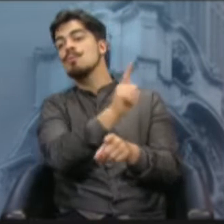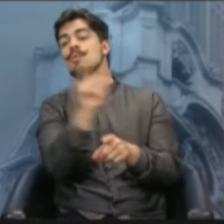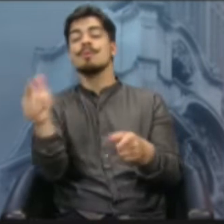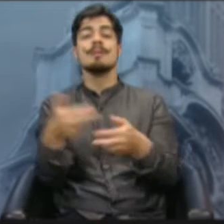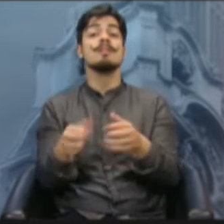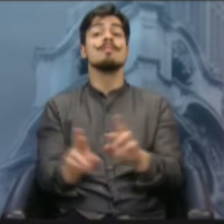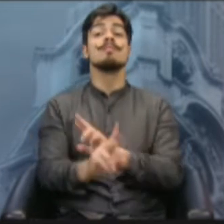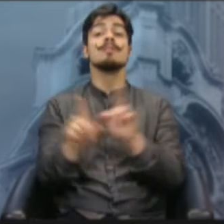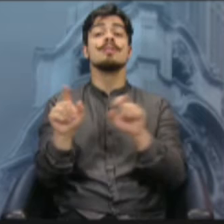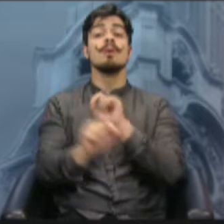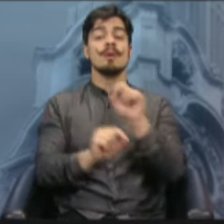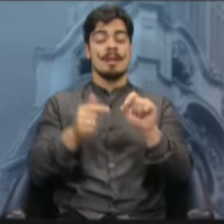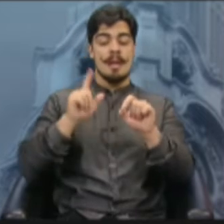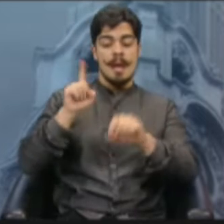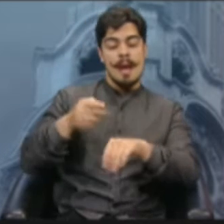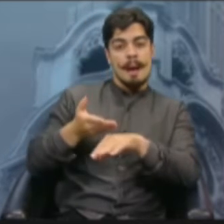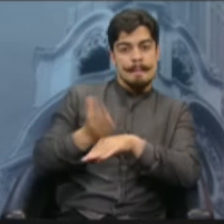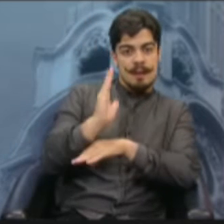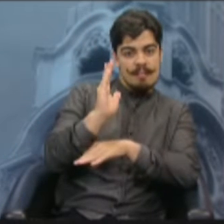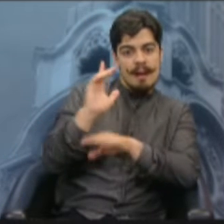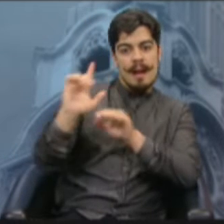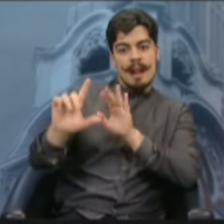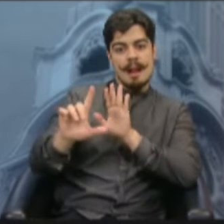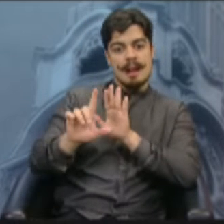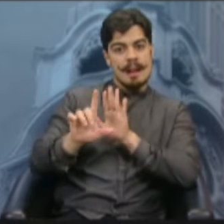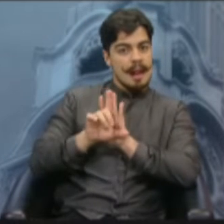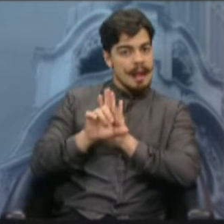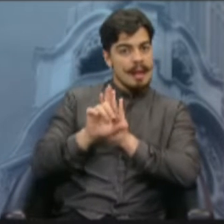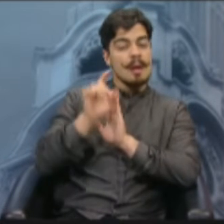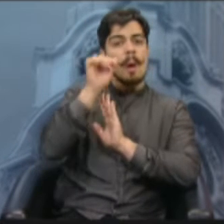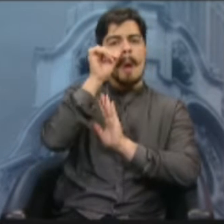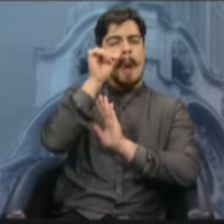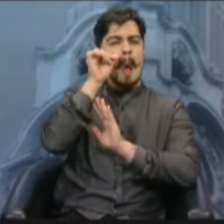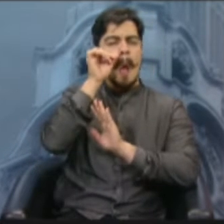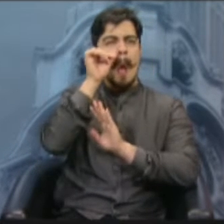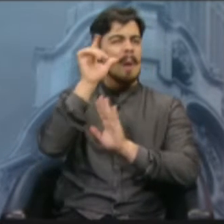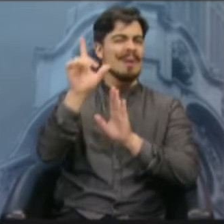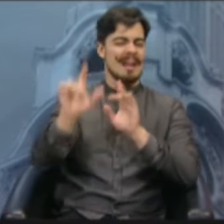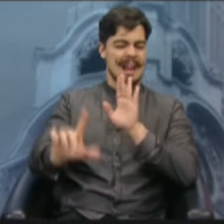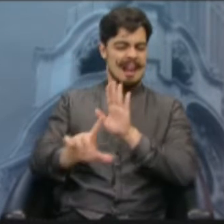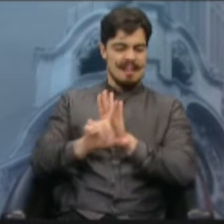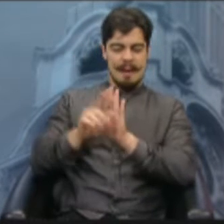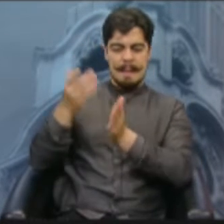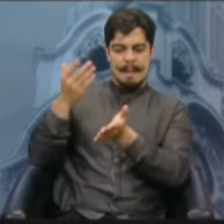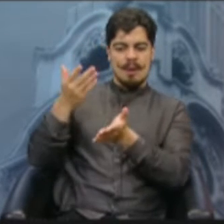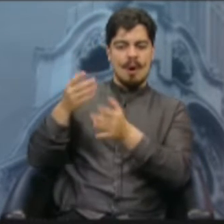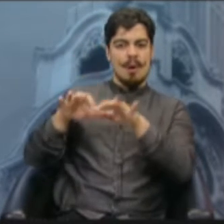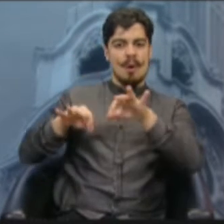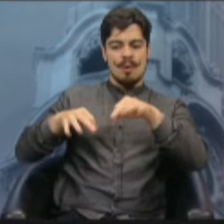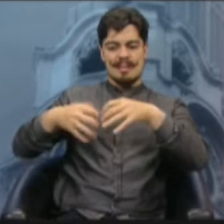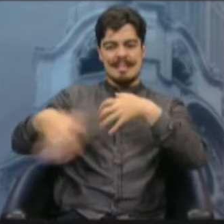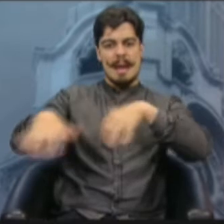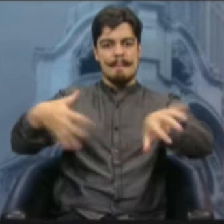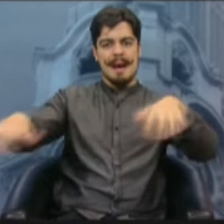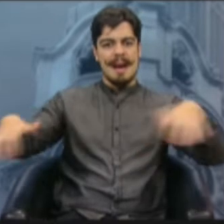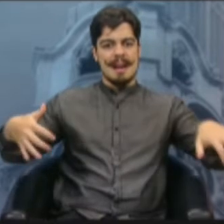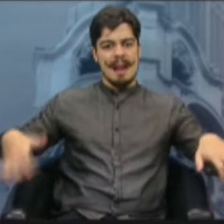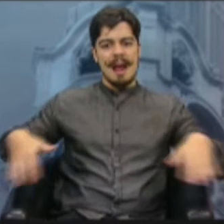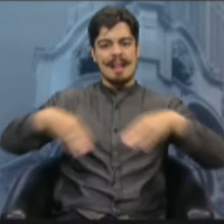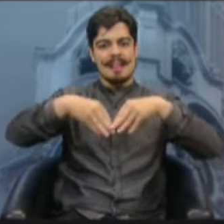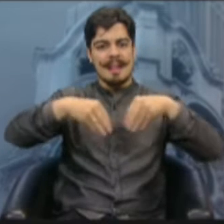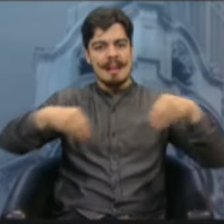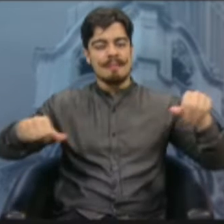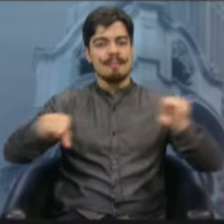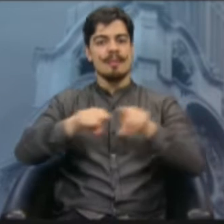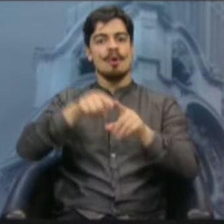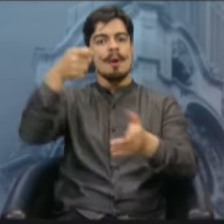é a aprovação de uma lei que visa obrigar o parcelamento do solo da área ocupada pelo Estádio Olímpico Monumental e obrigar a